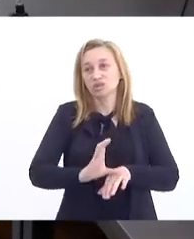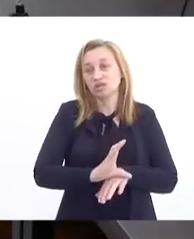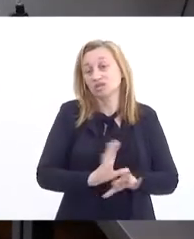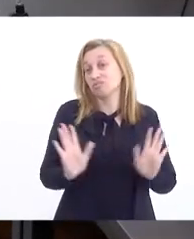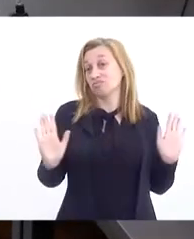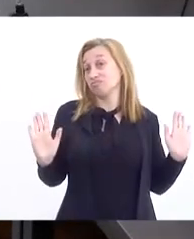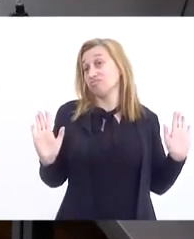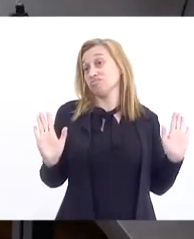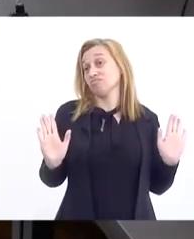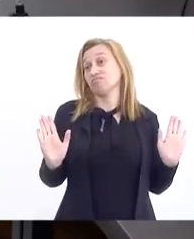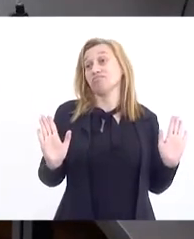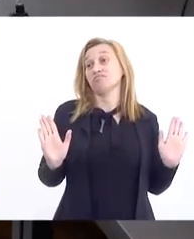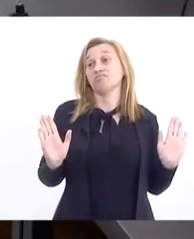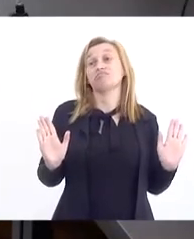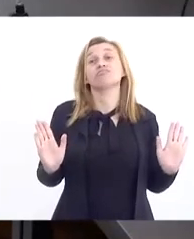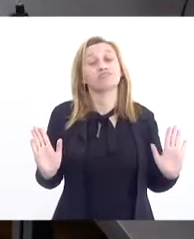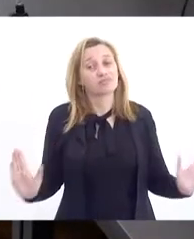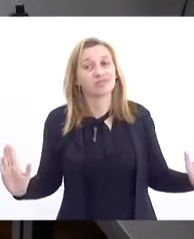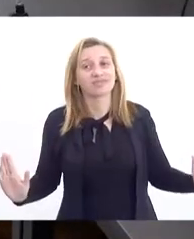Exercício legal da profissão.